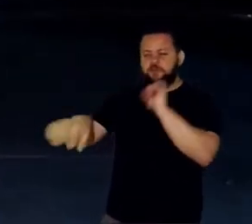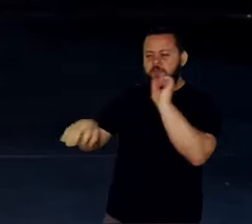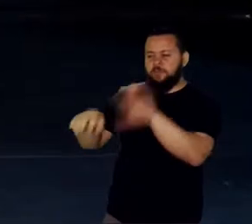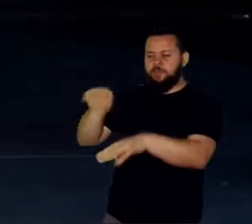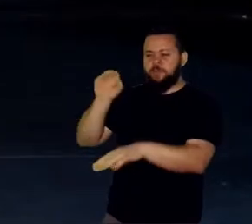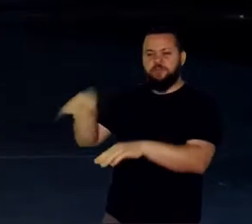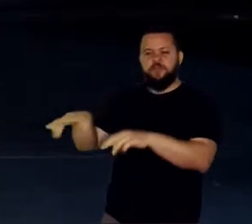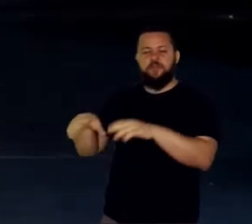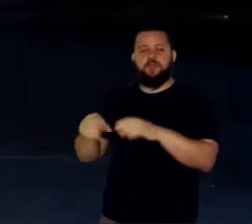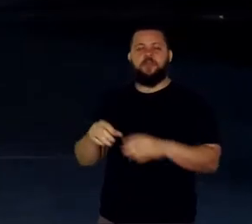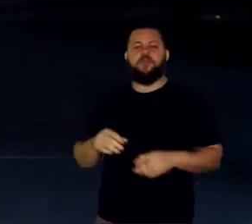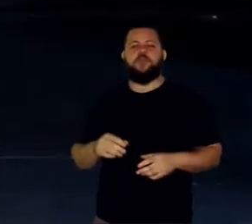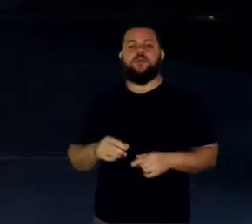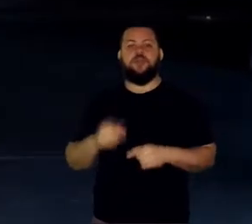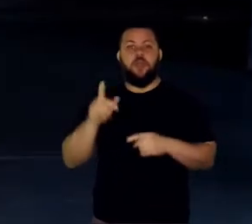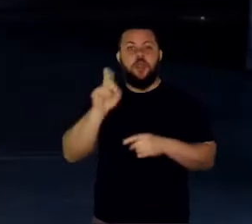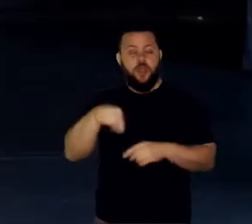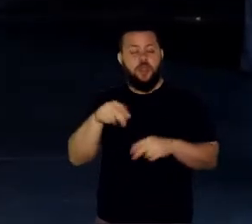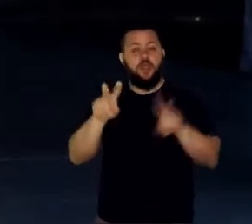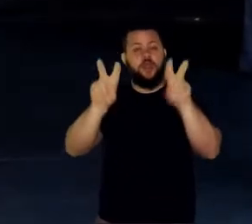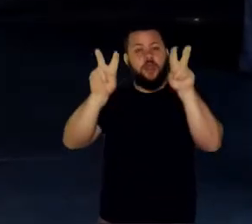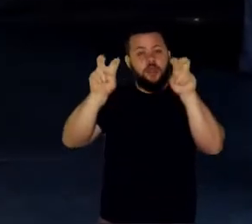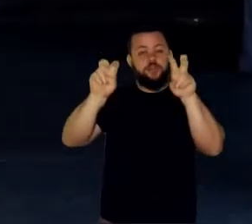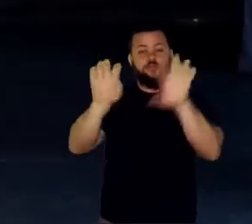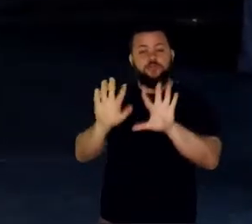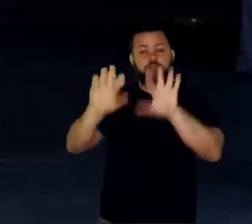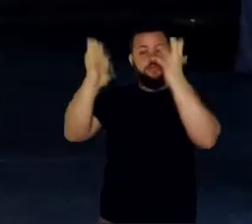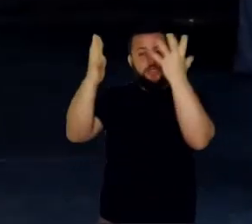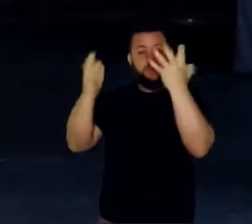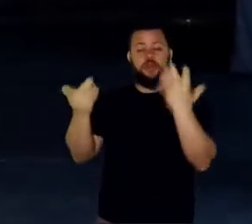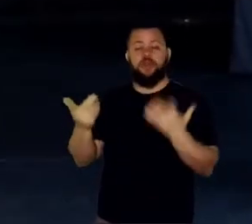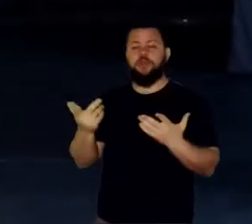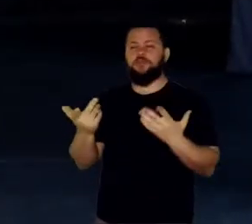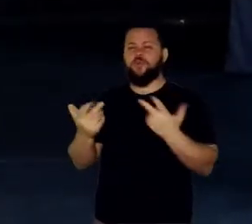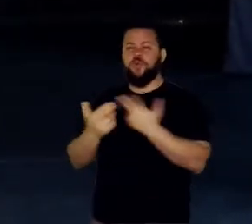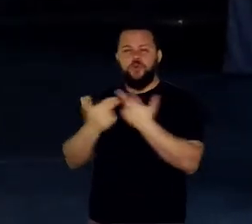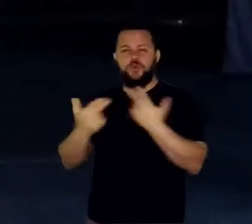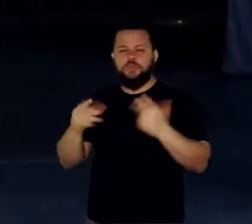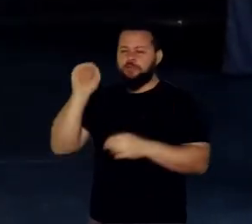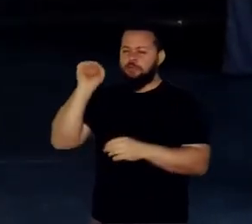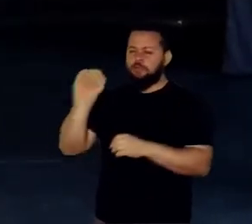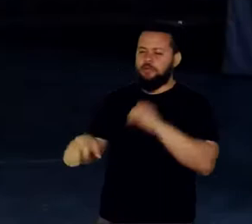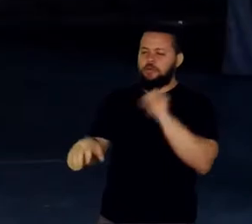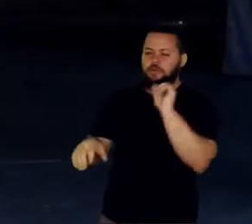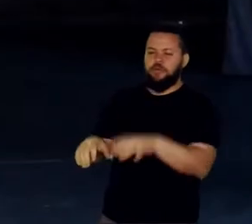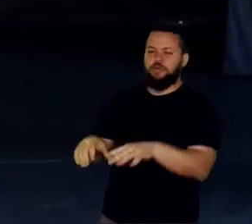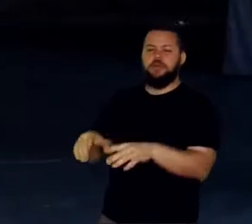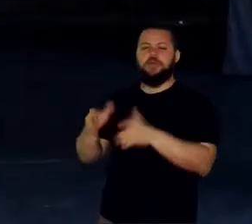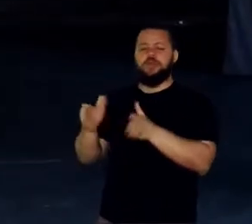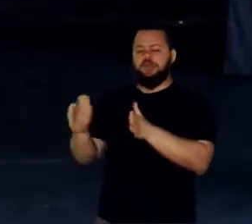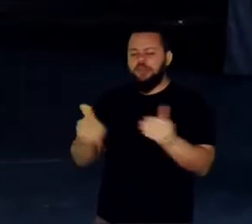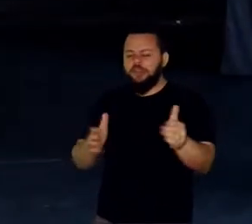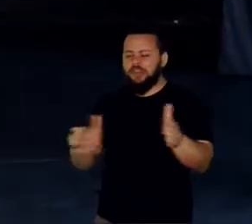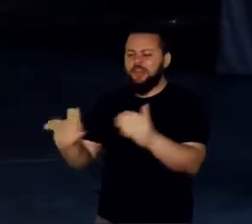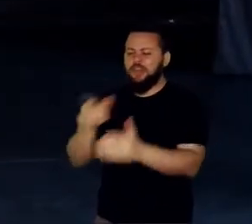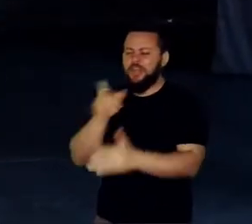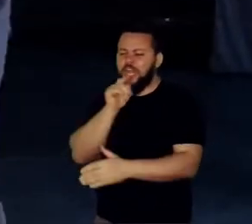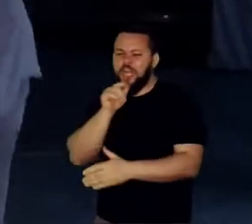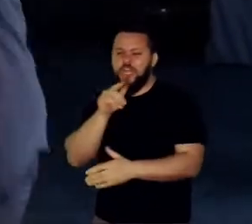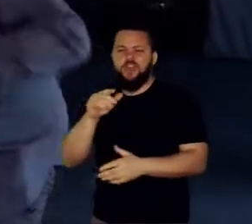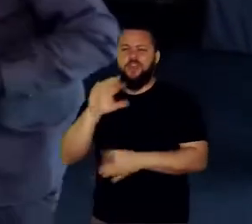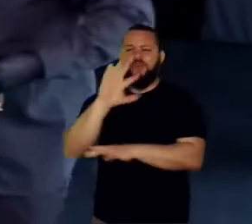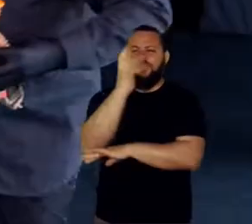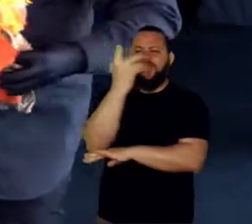tema do espetáculo dele, essa coisa de a gente descartar nos rios, nas matas,